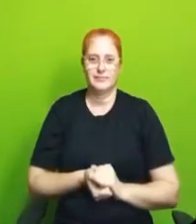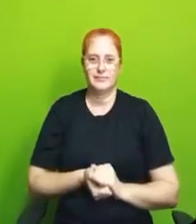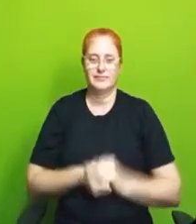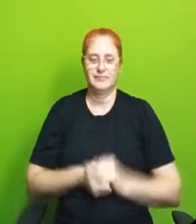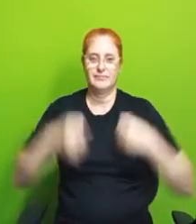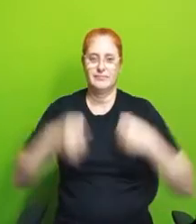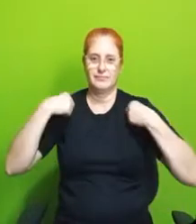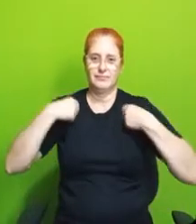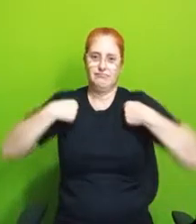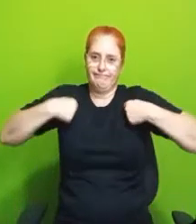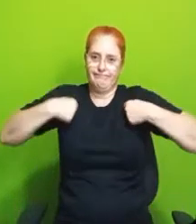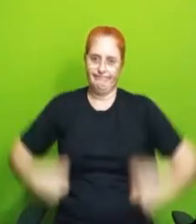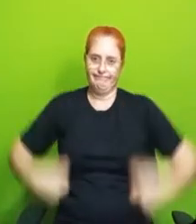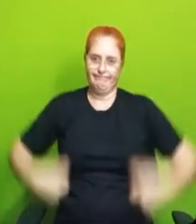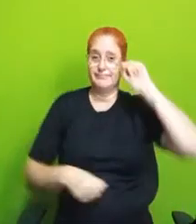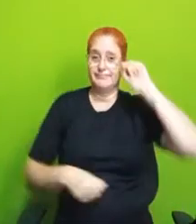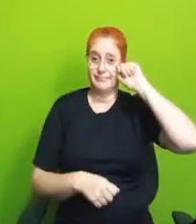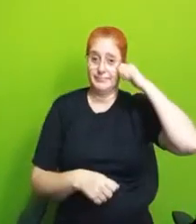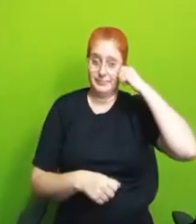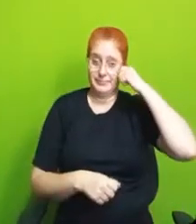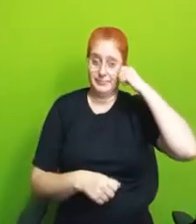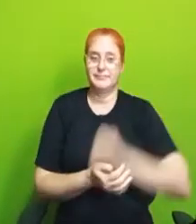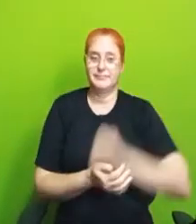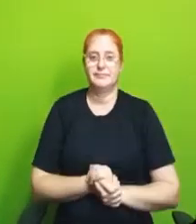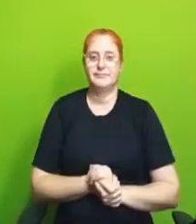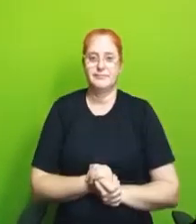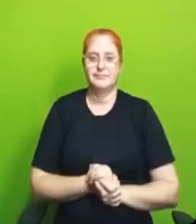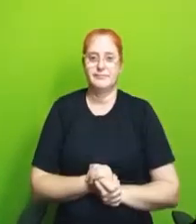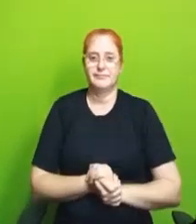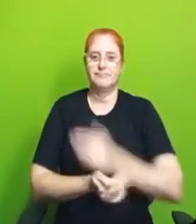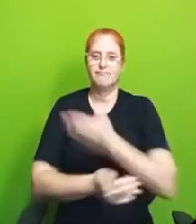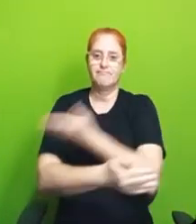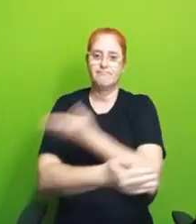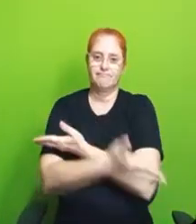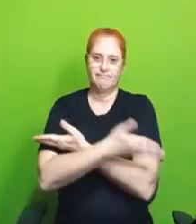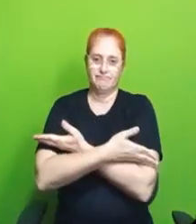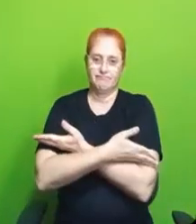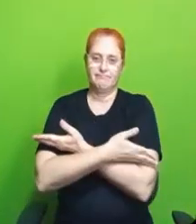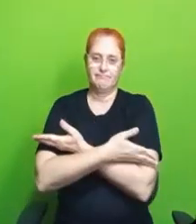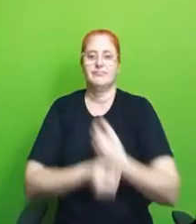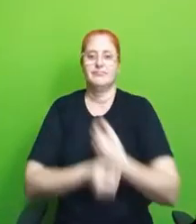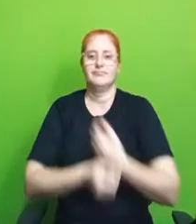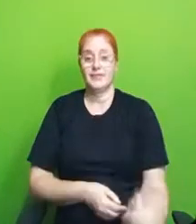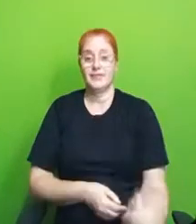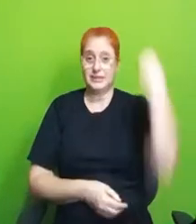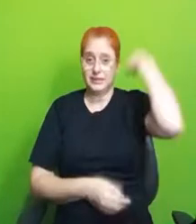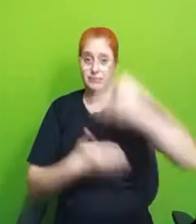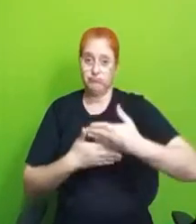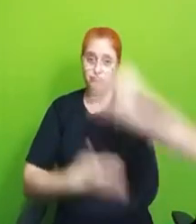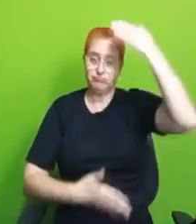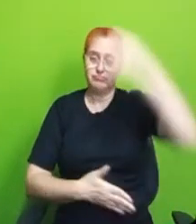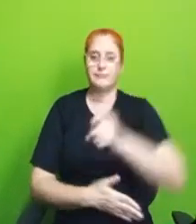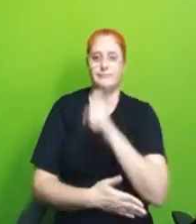camisa preta de manga e ao fundo tem uma parede verde.